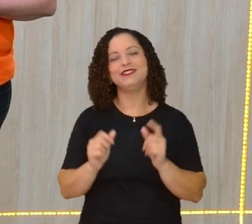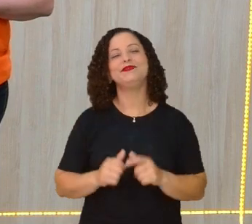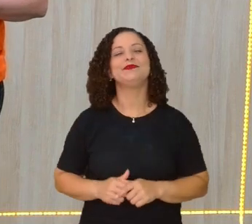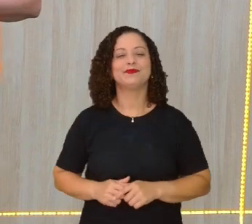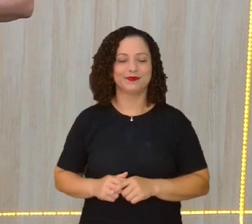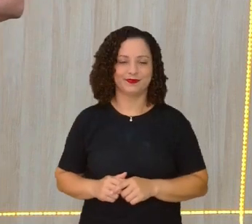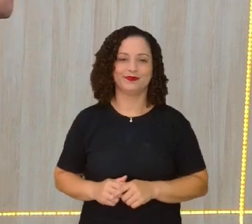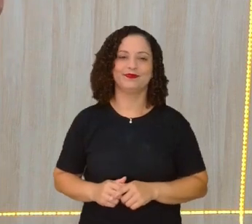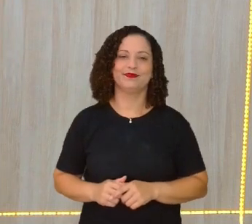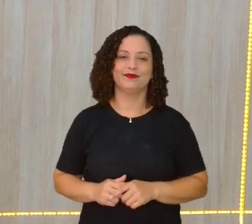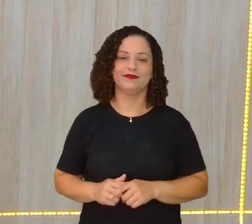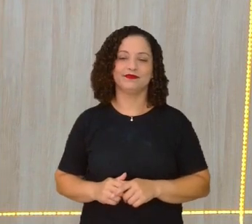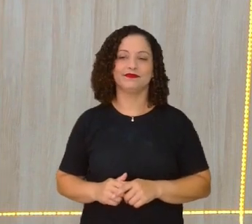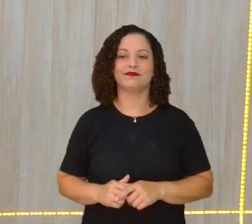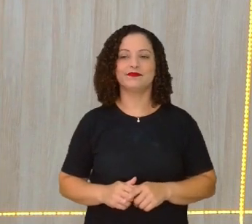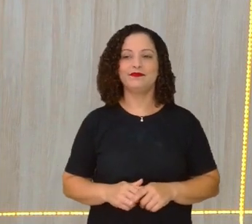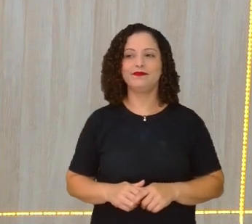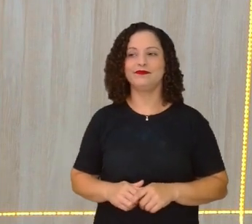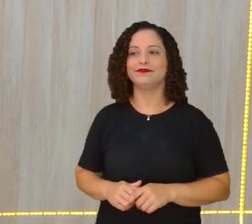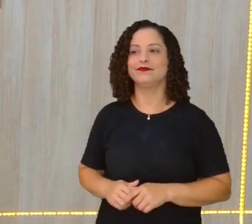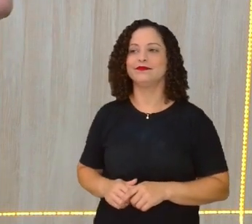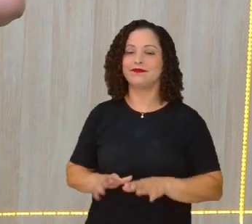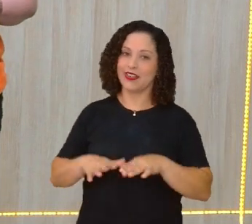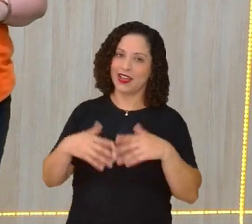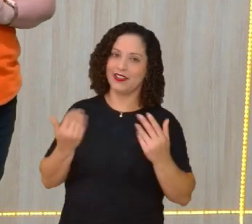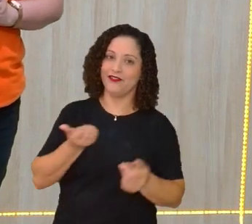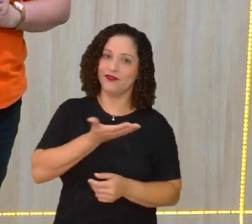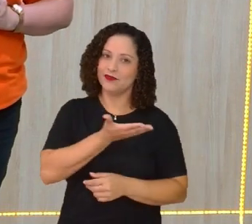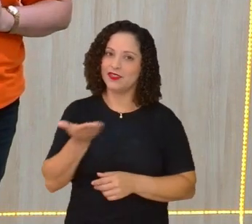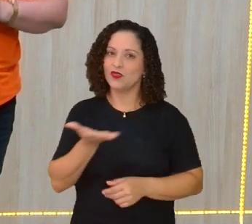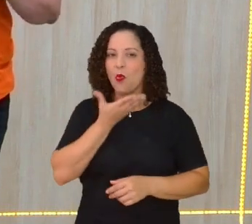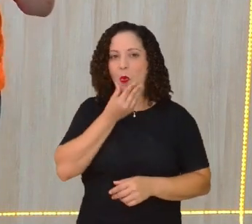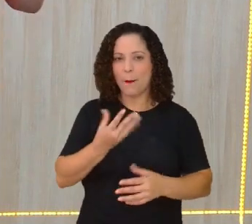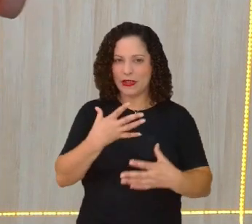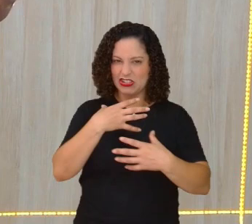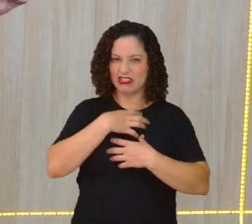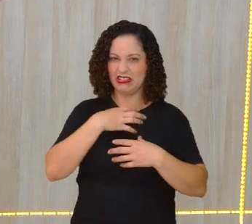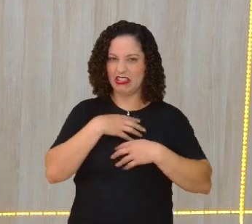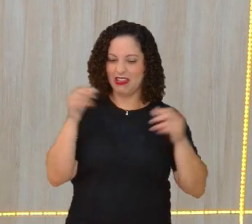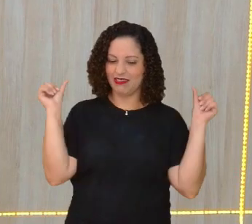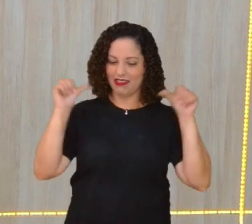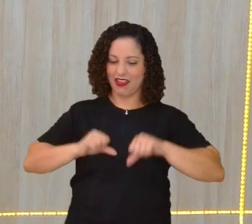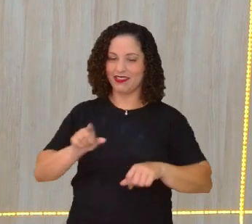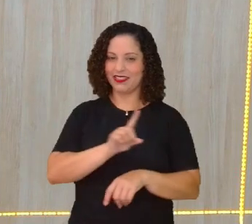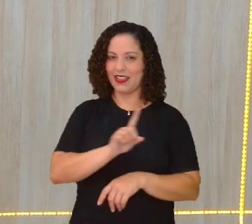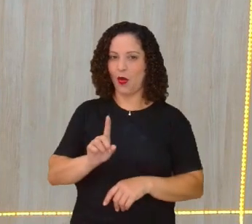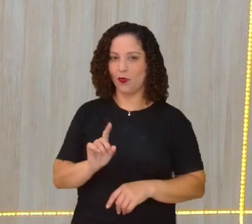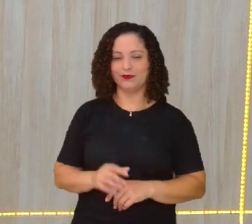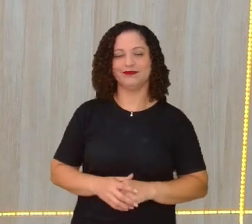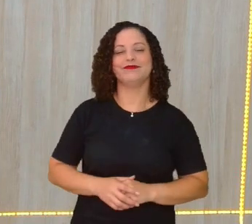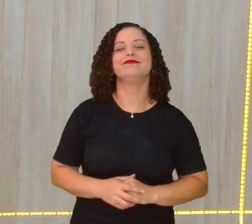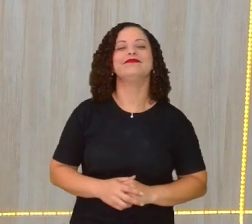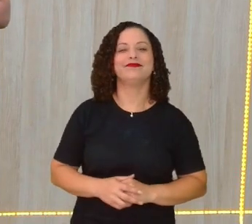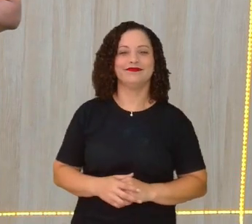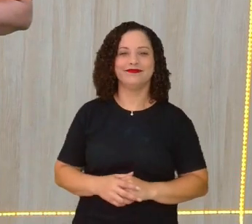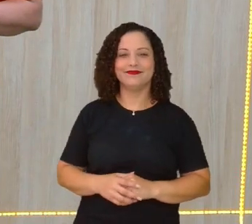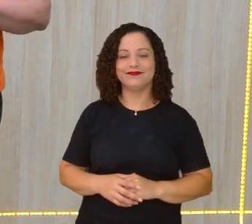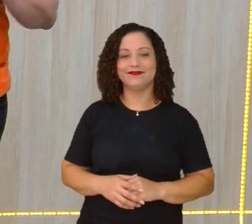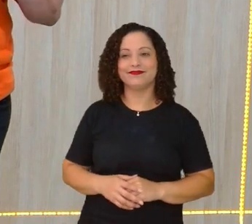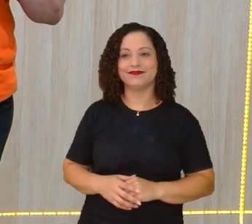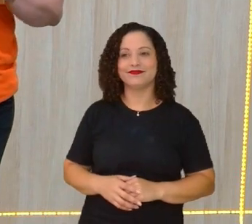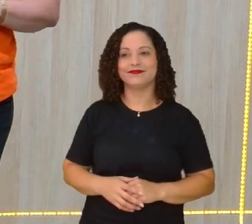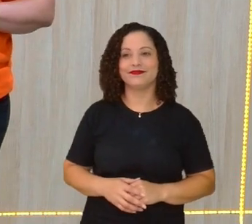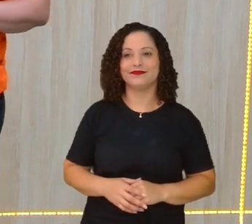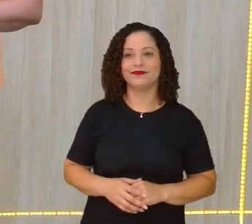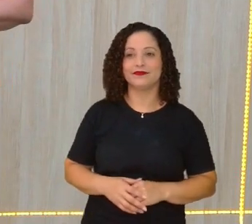né? Então, os homens não se sintam aí, não é? Isso é a ideia de uma pessoa, tá? Então, minha gente,